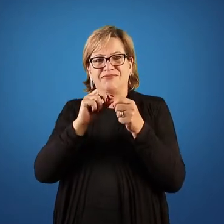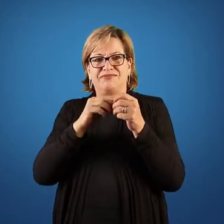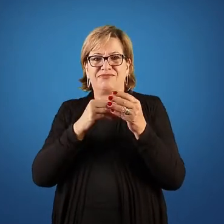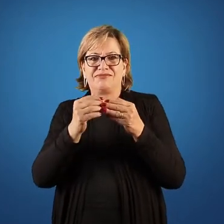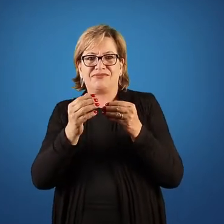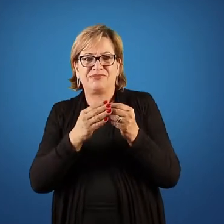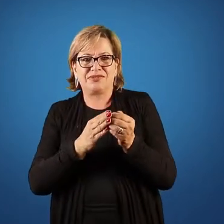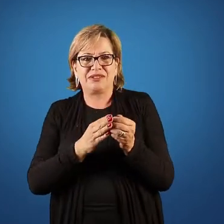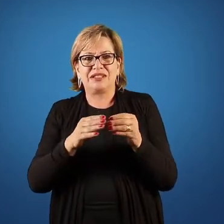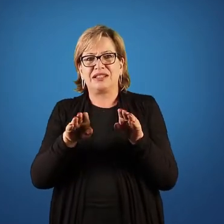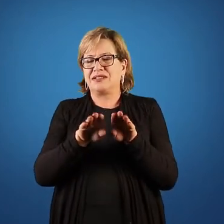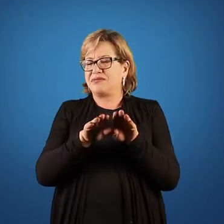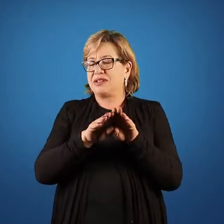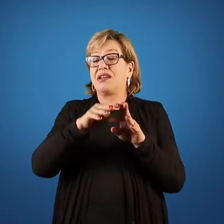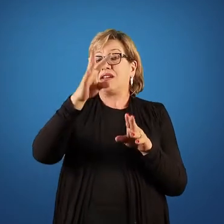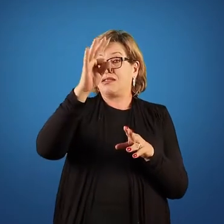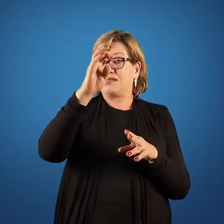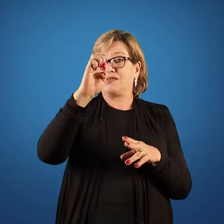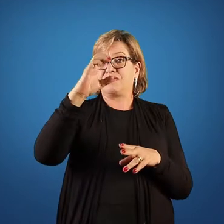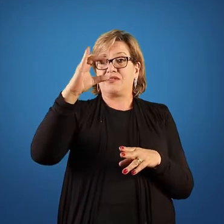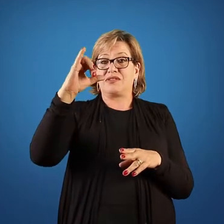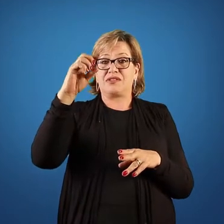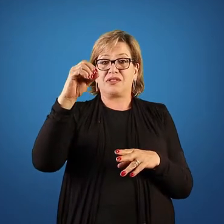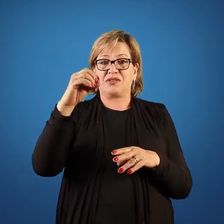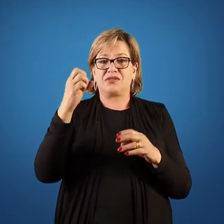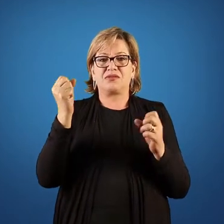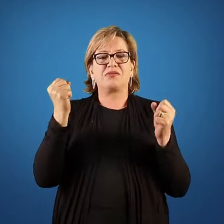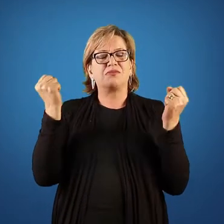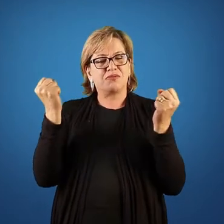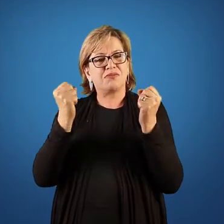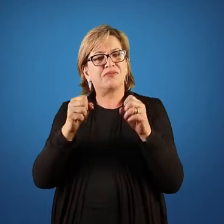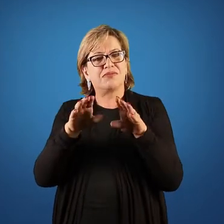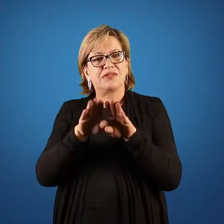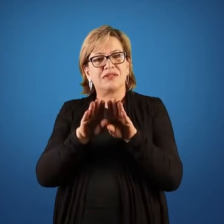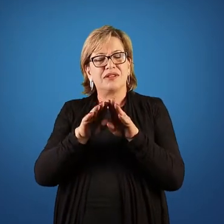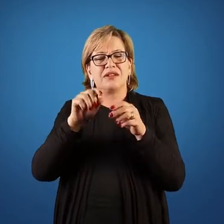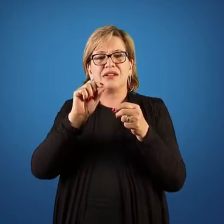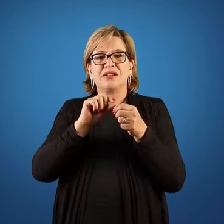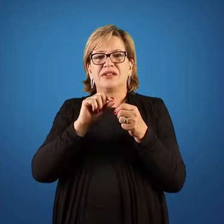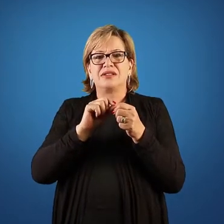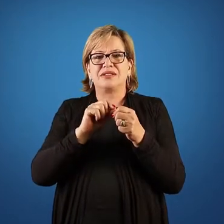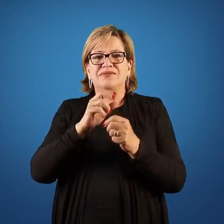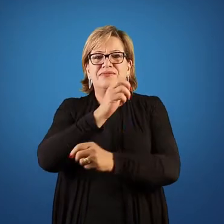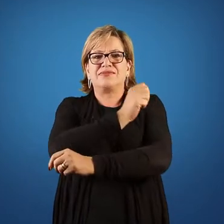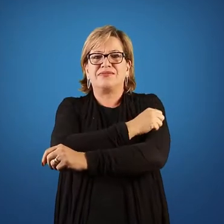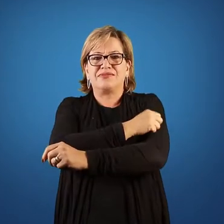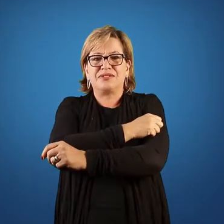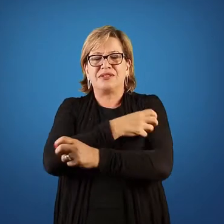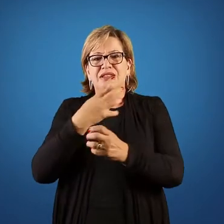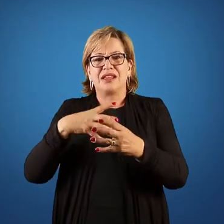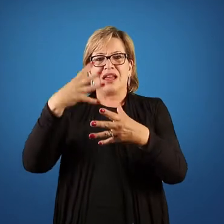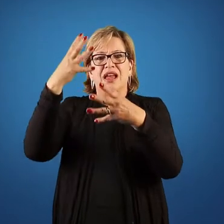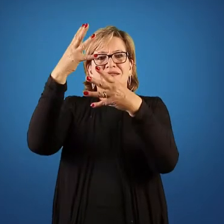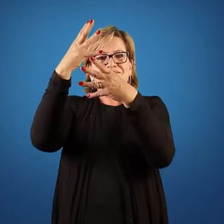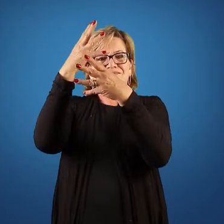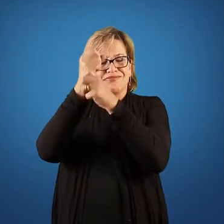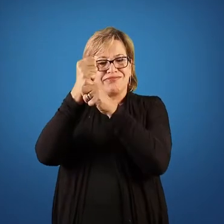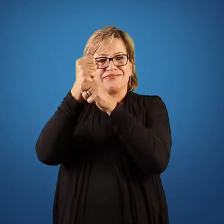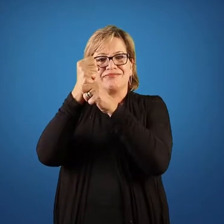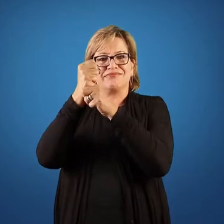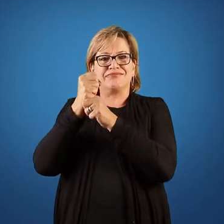no trapézio quanto no tecido circense. E para realizar a sereia, o aluno segura com as duas